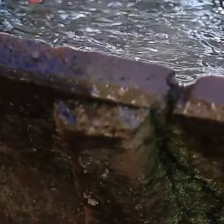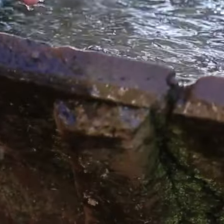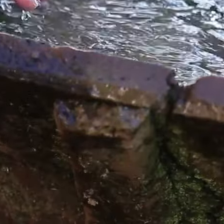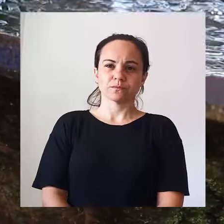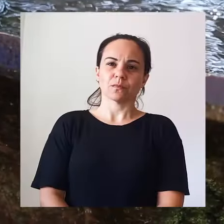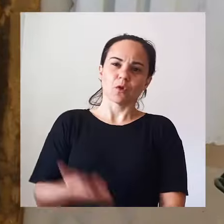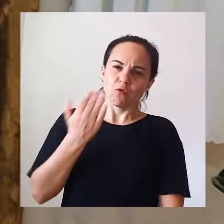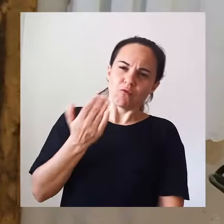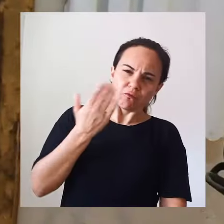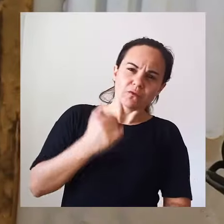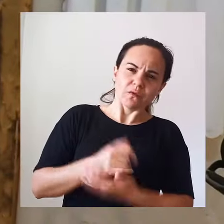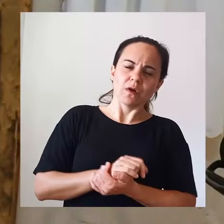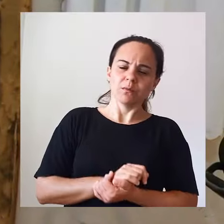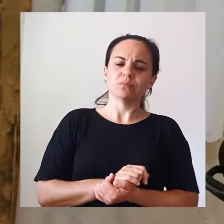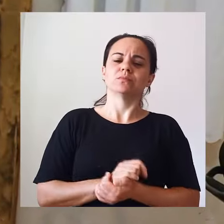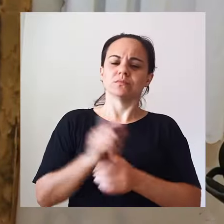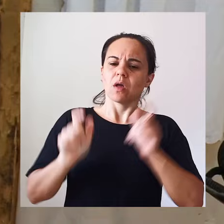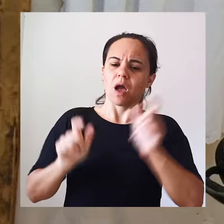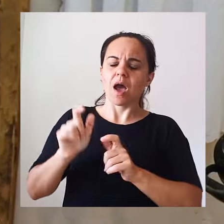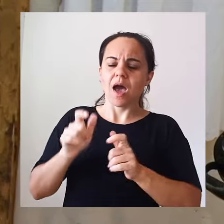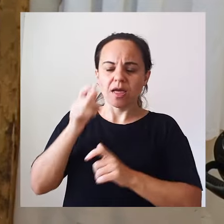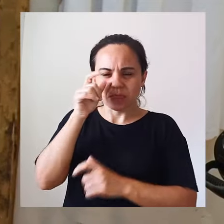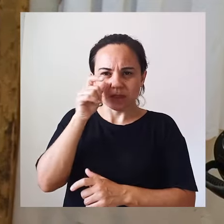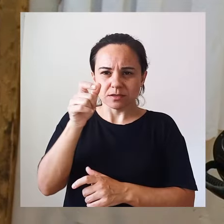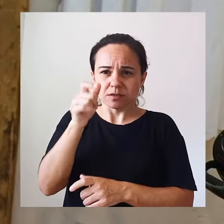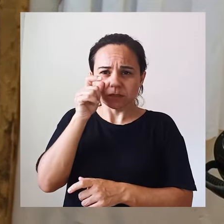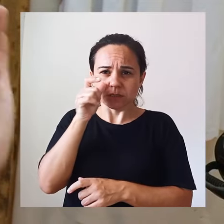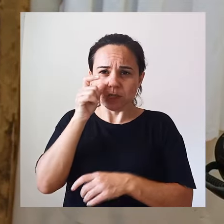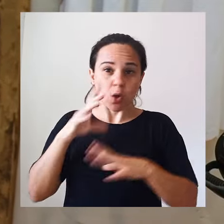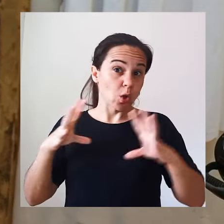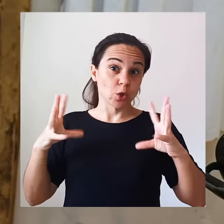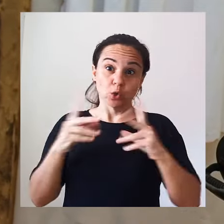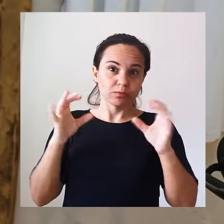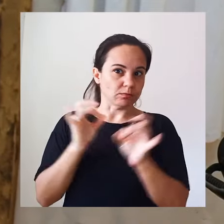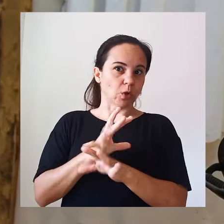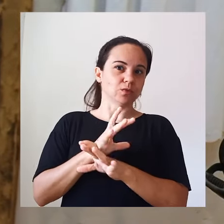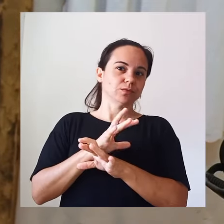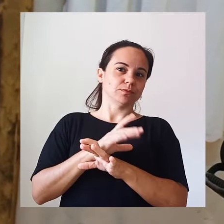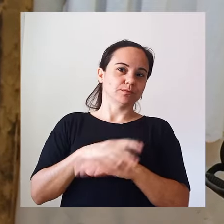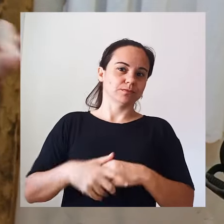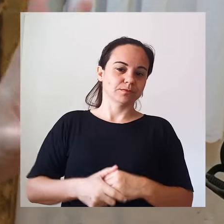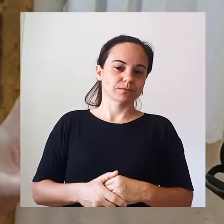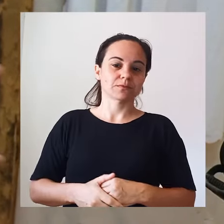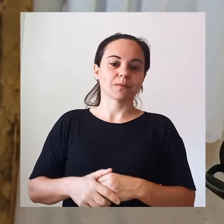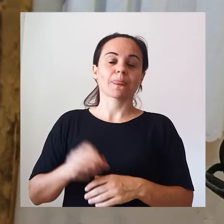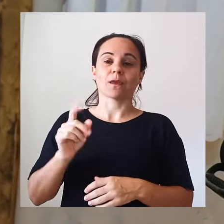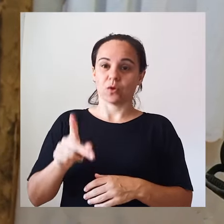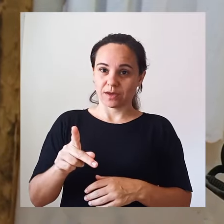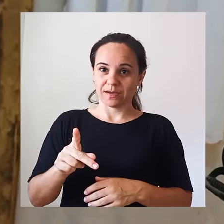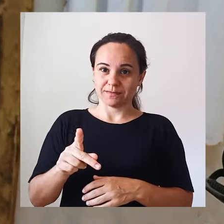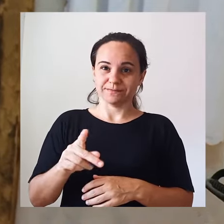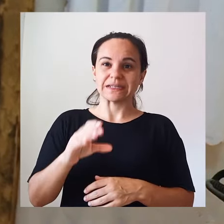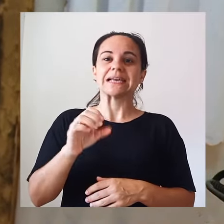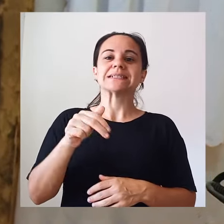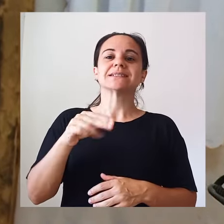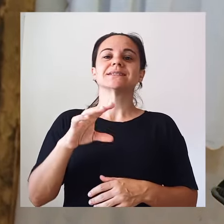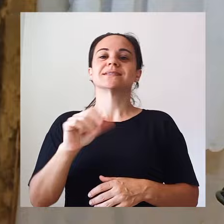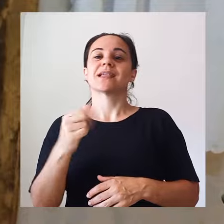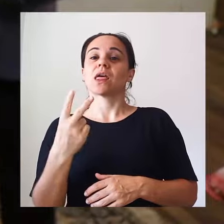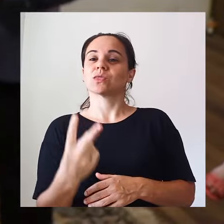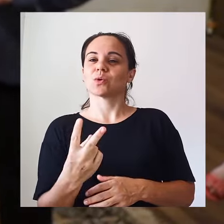Vamos, vamos, pessoal. Atenção, tá? Todo mundo tá preparado? Sim. Tá? Cena 2, tá bom? Sim. Vamos